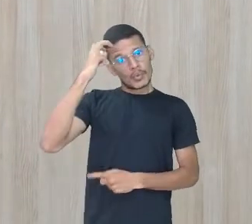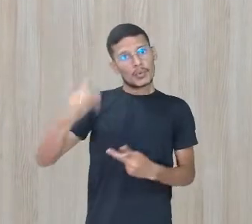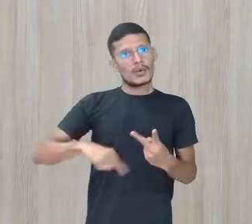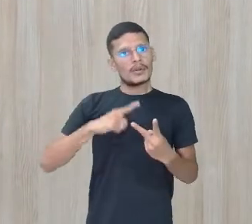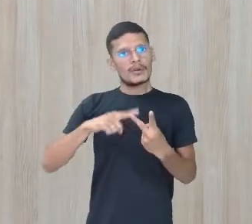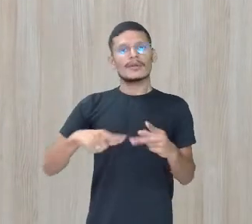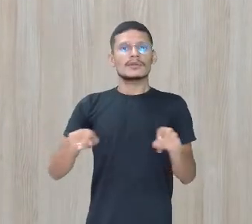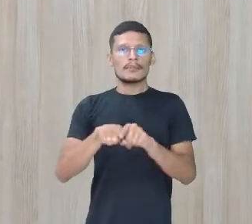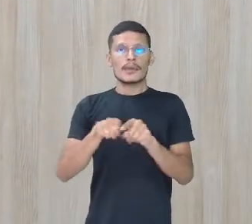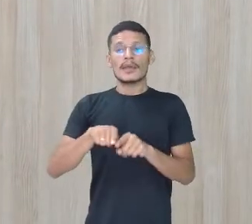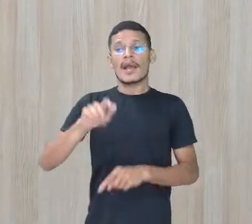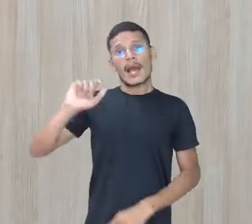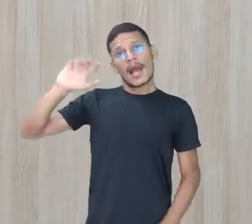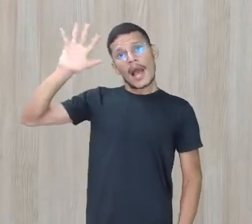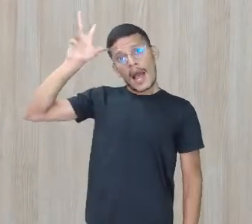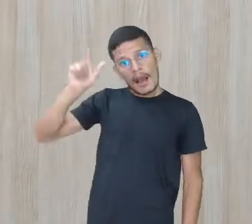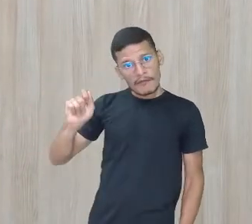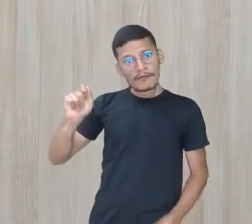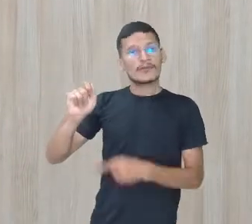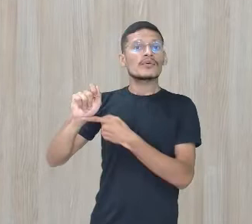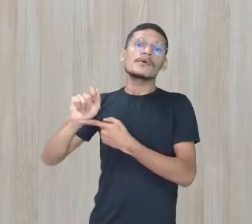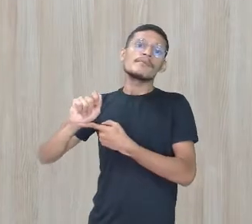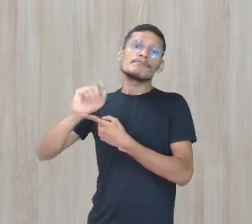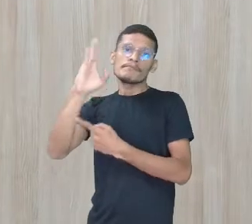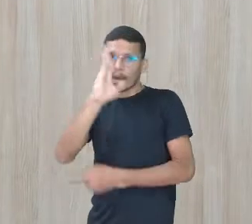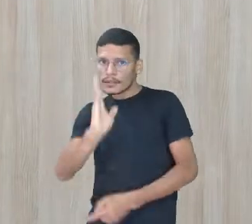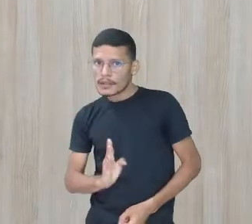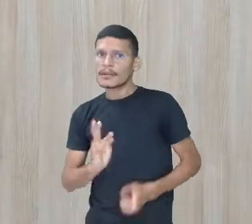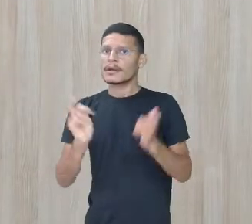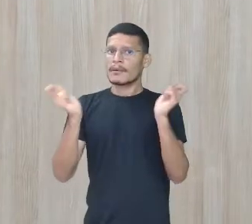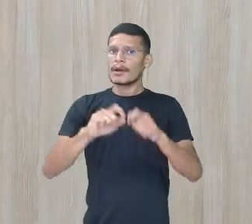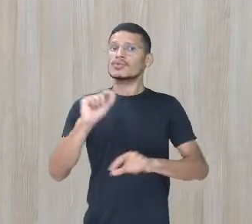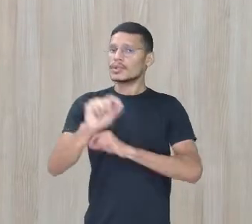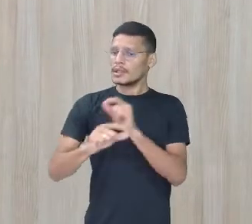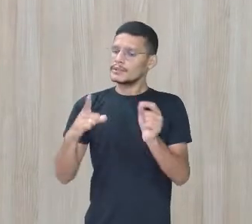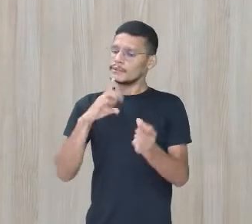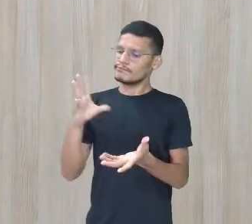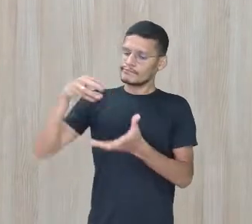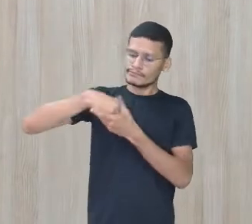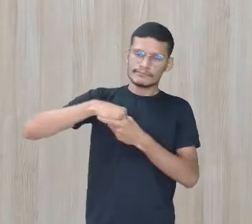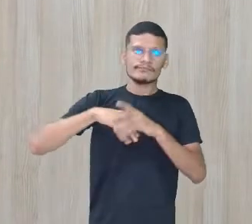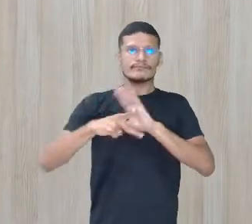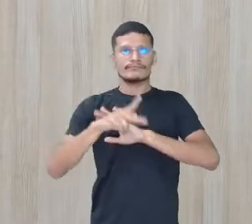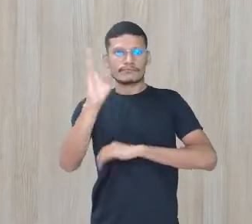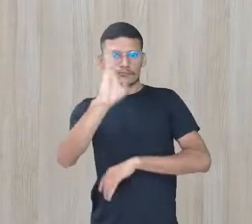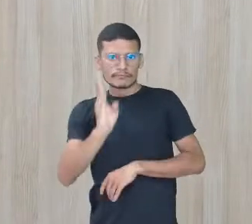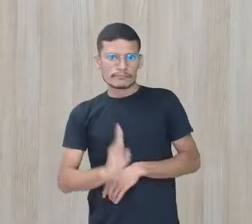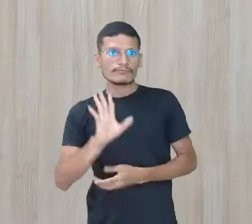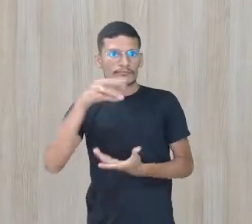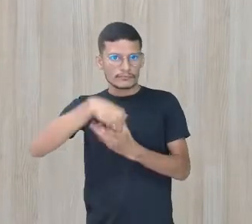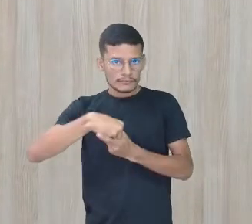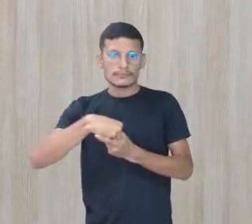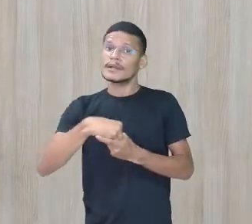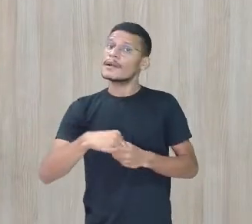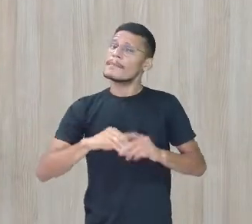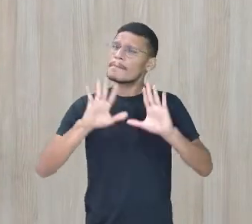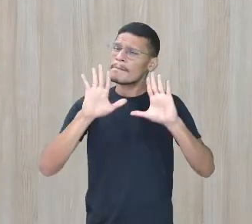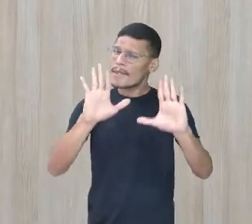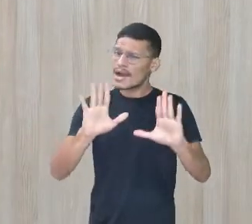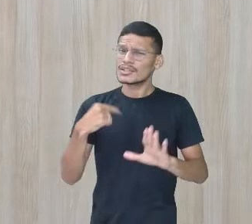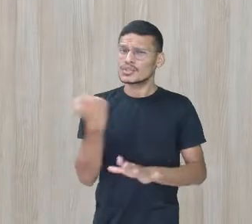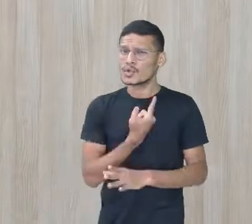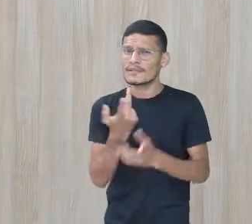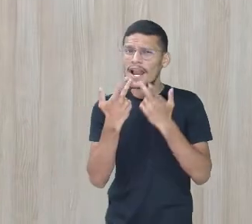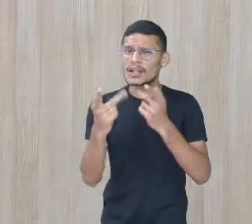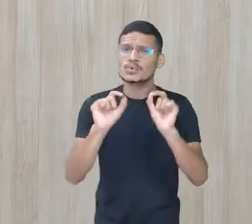né, afro-brasileira, né, o quanto ela, enfim, está presente, né, enfim, aliás, a gente está